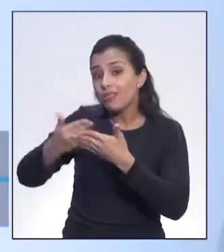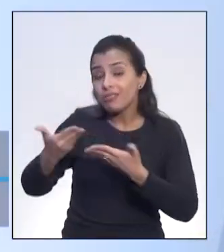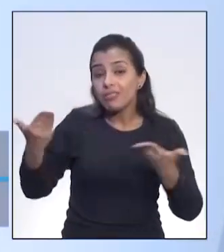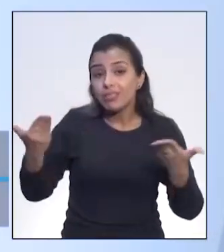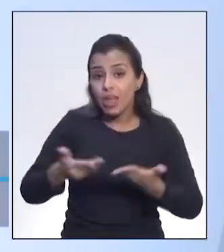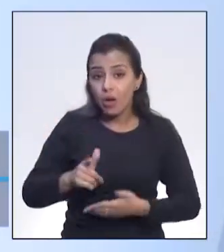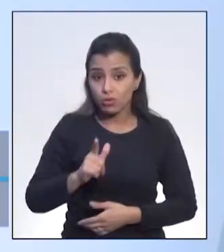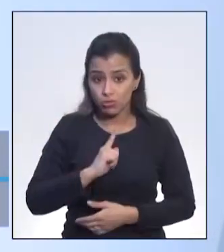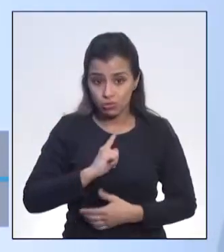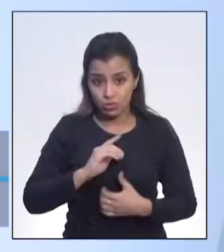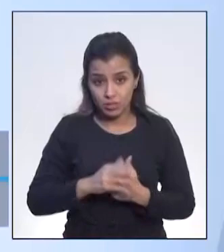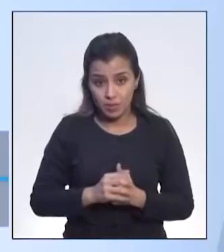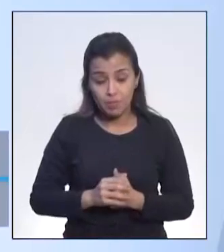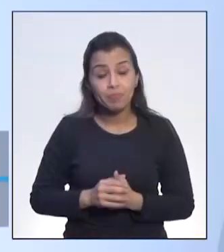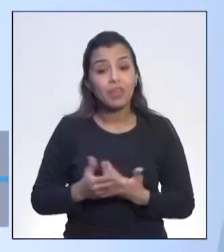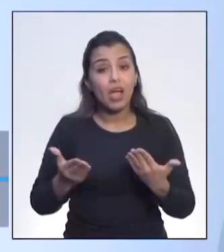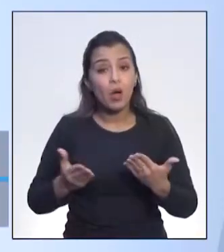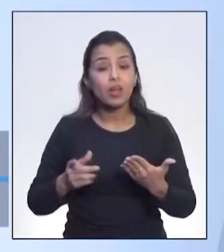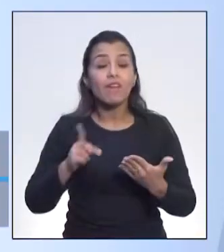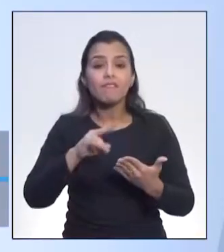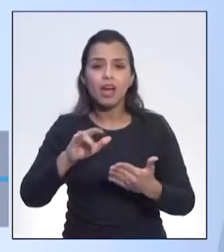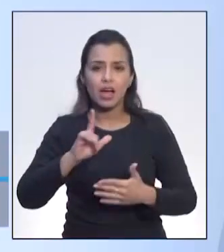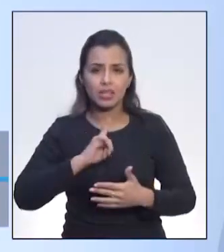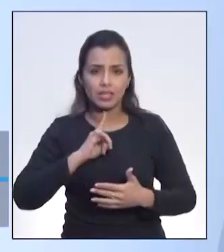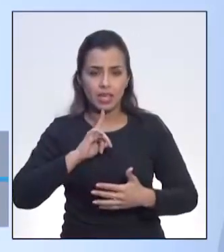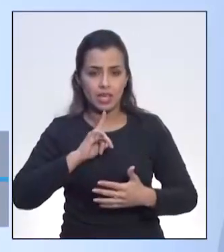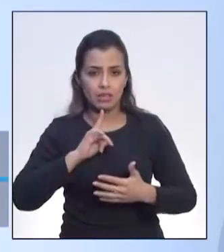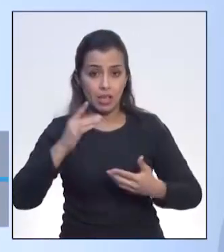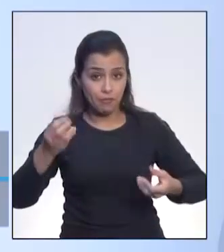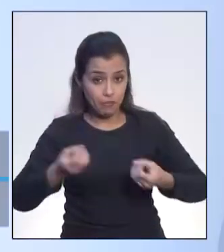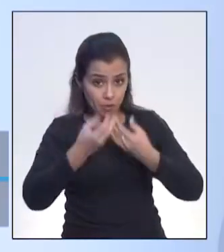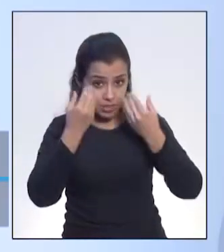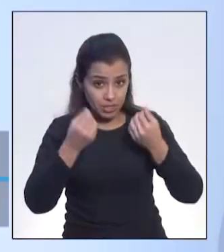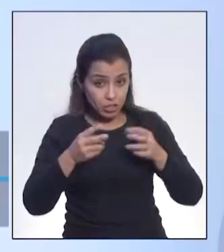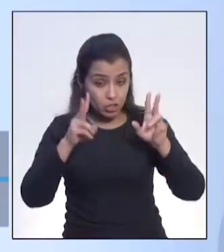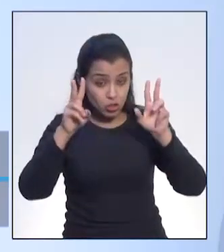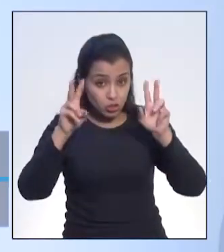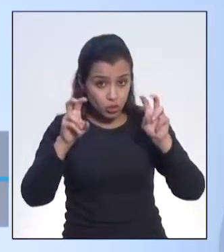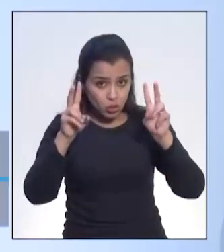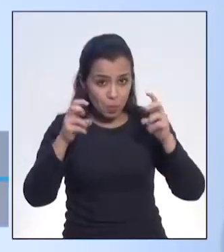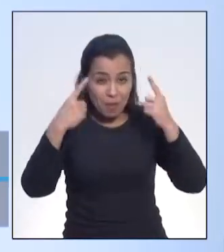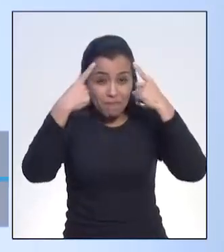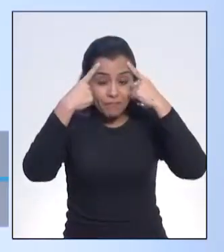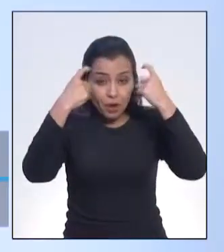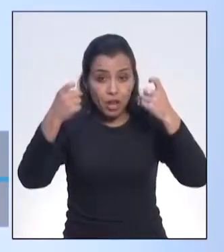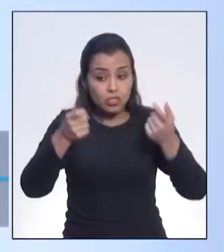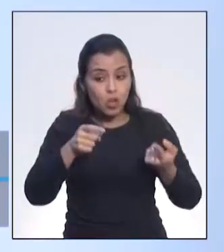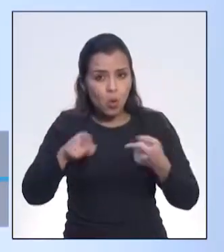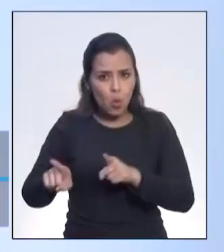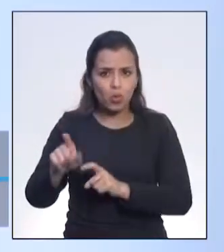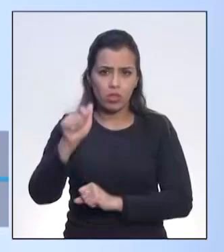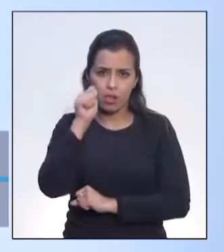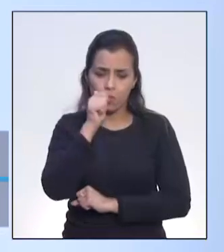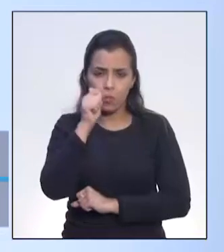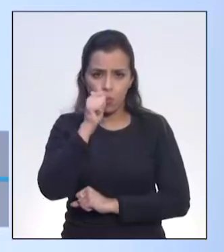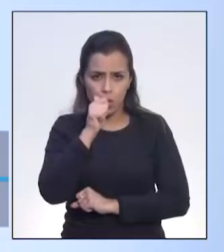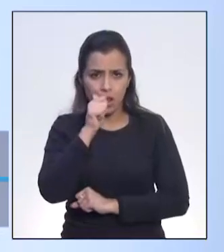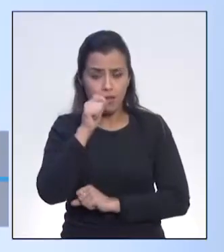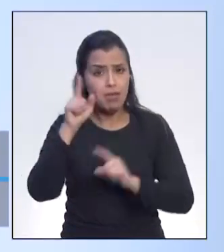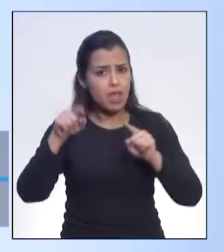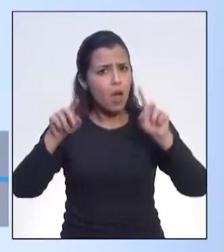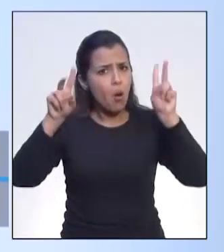num ciclo de informações sobre violências contra as mulheres, né? Que é um tema, inclusive, na